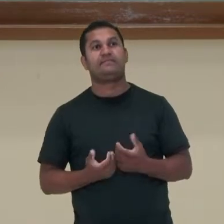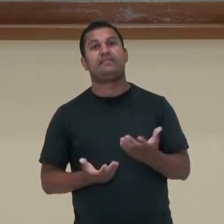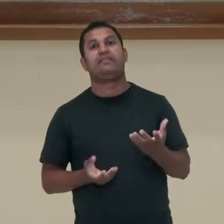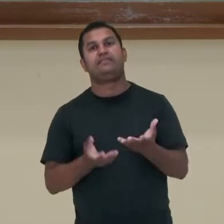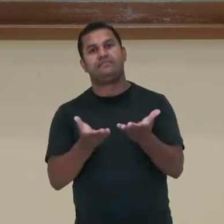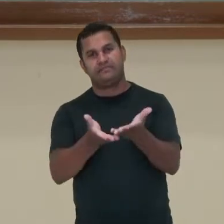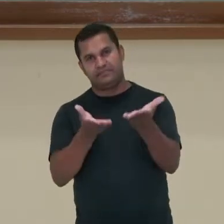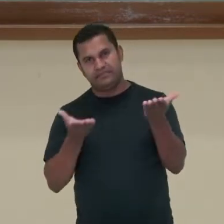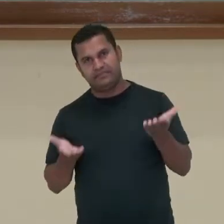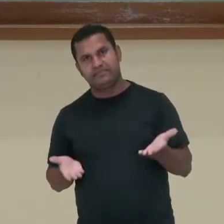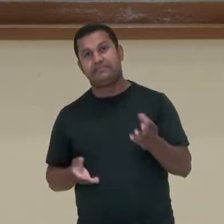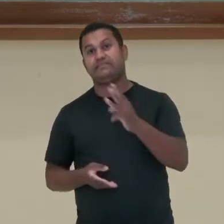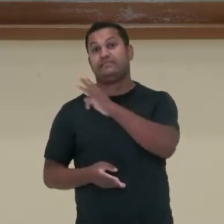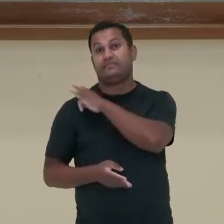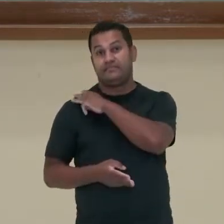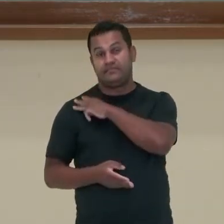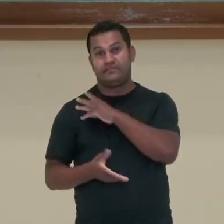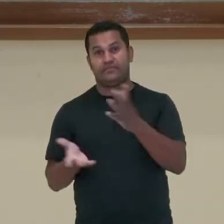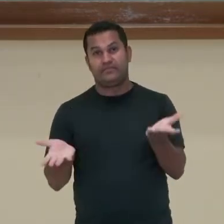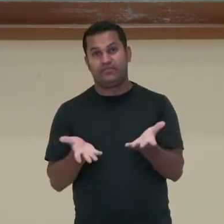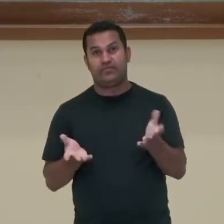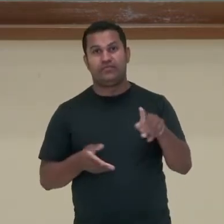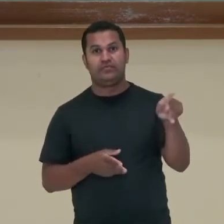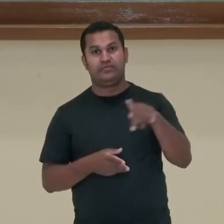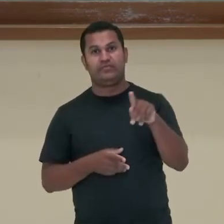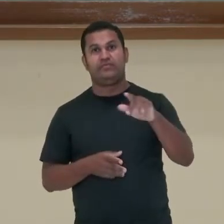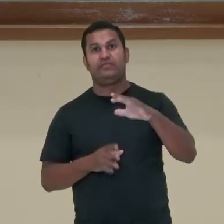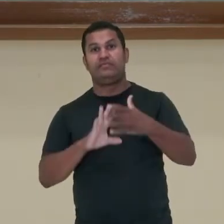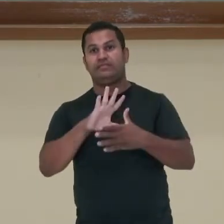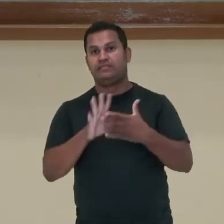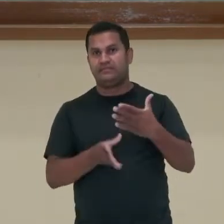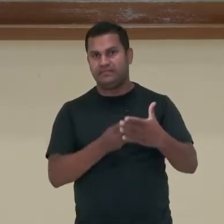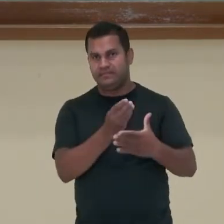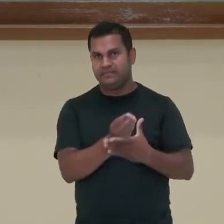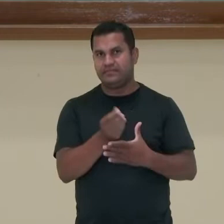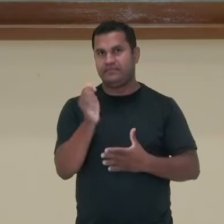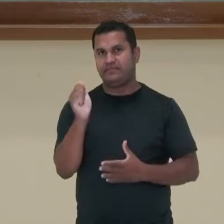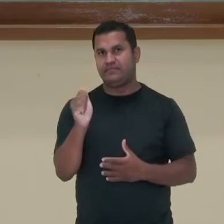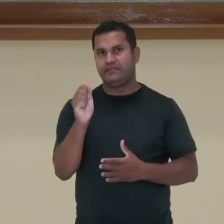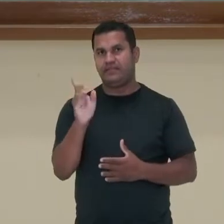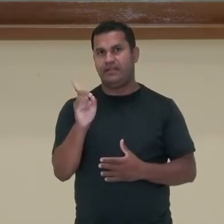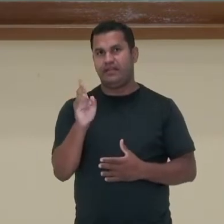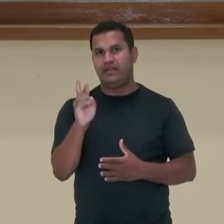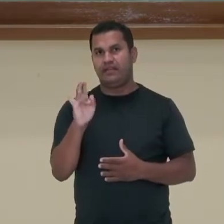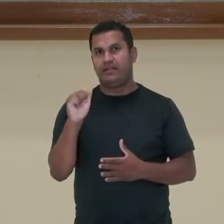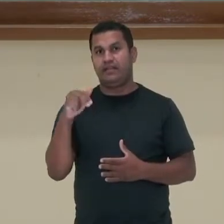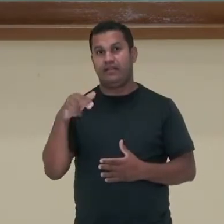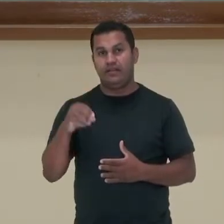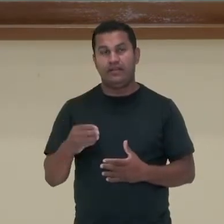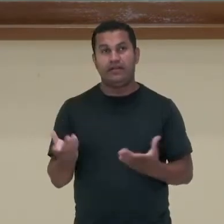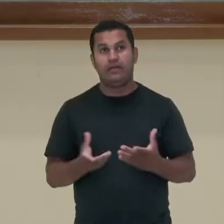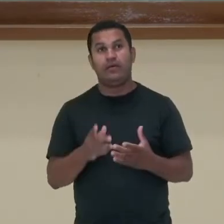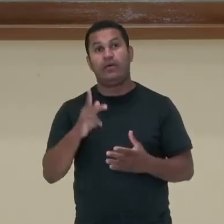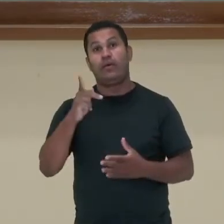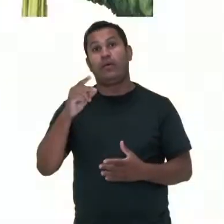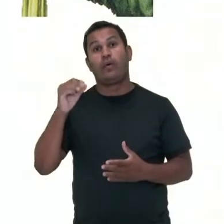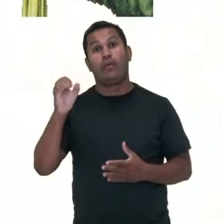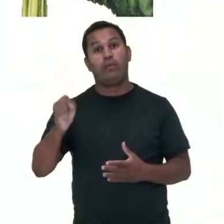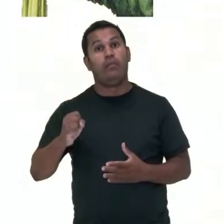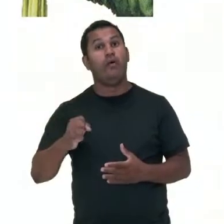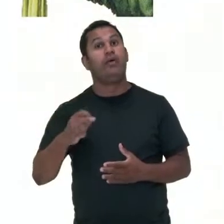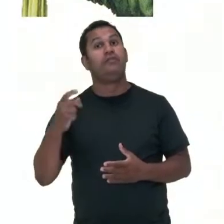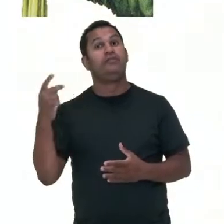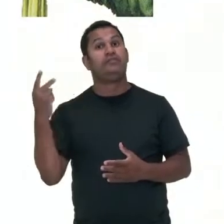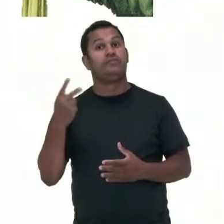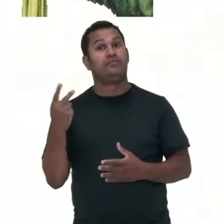Bem-vindo, ser humano. Eu sou Adriano, professor de artes. Nós vamos ver sobre o pós-impressionismo, parte